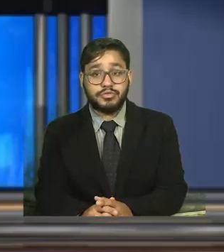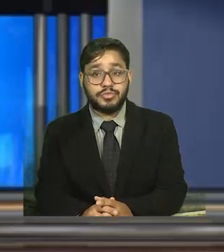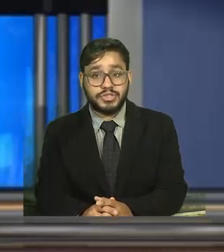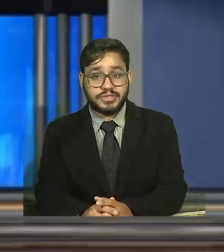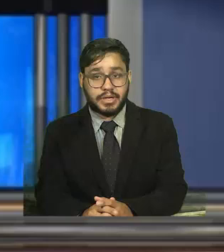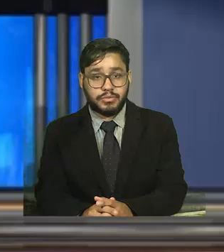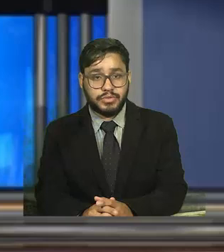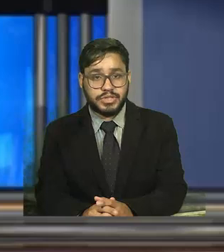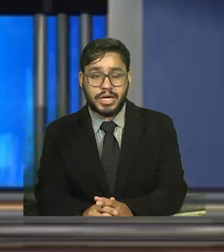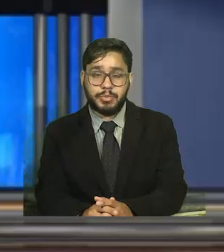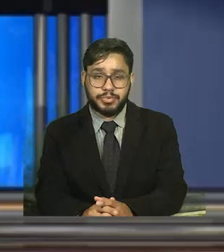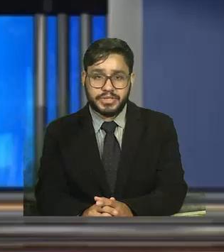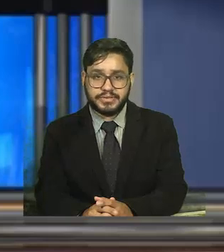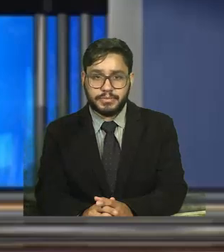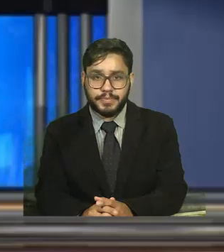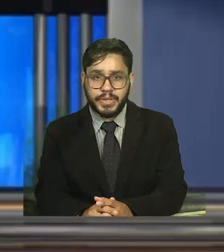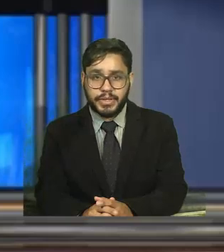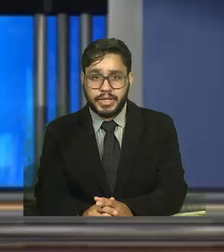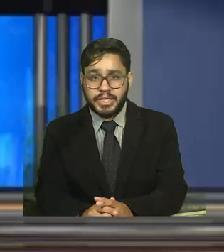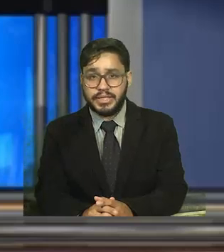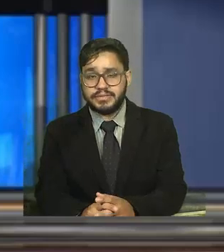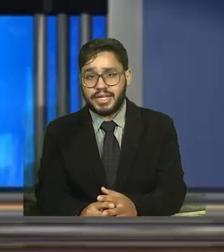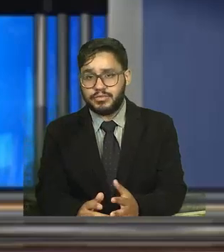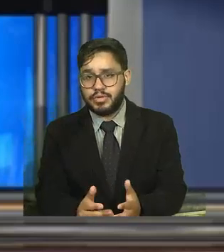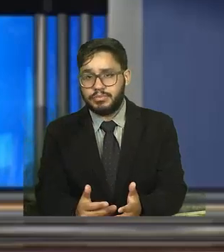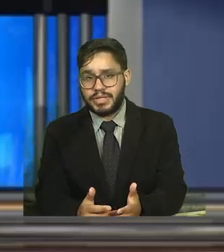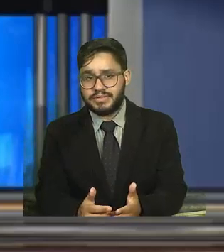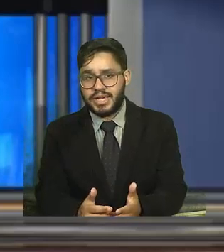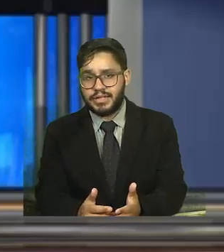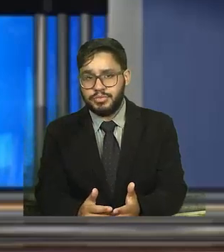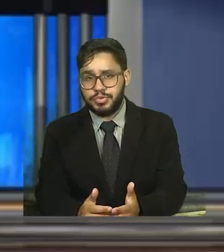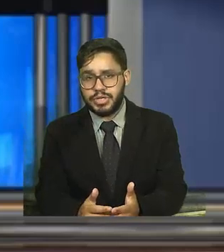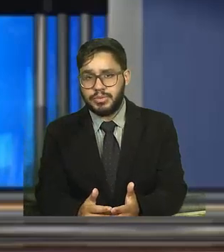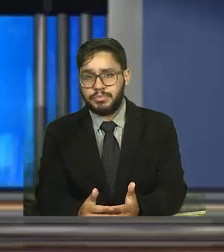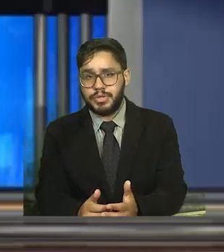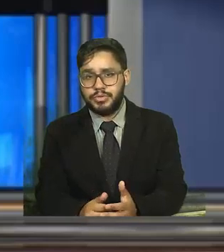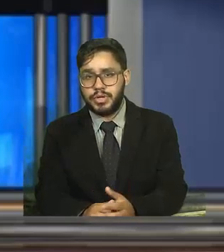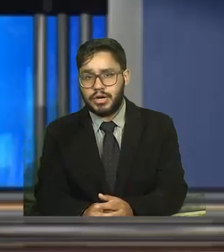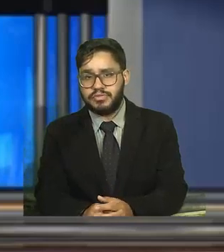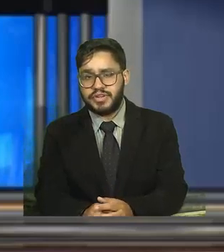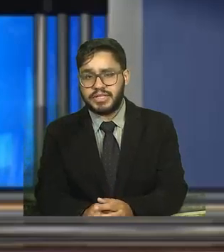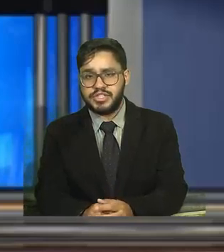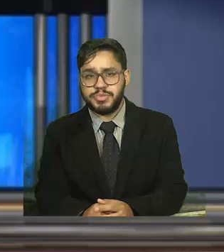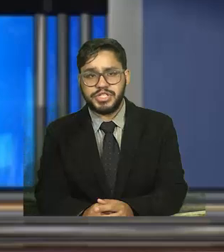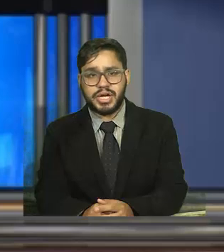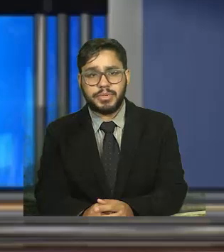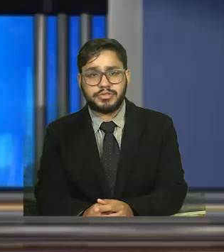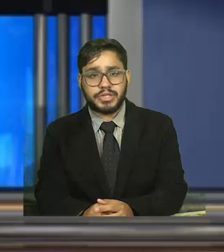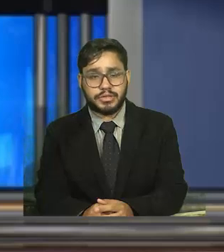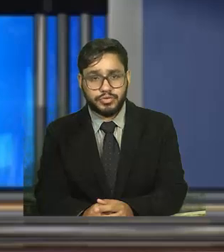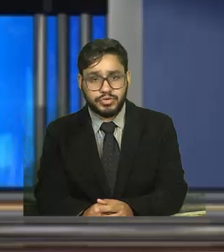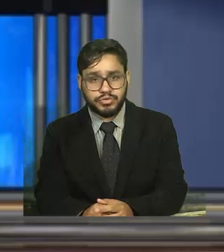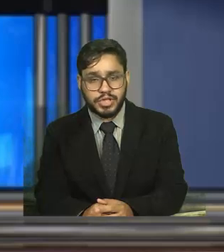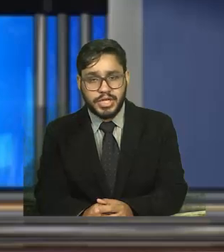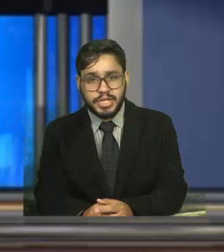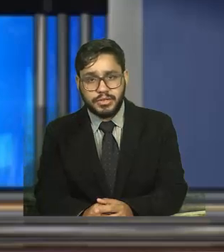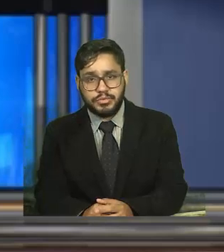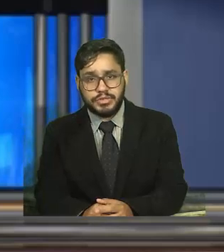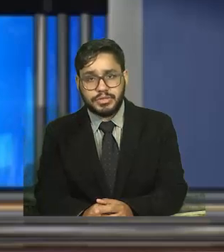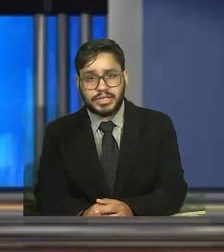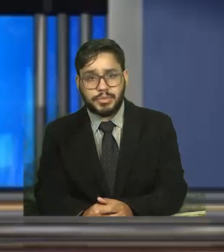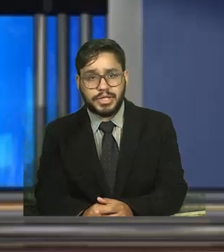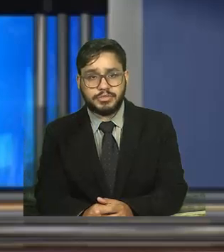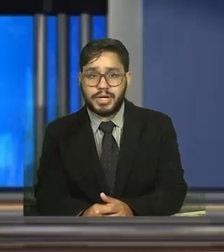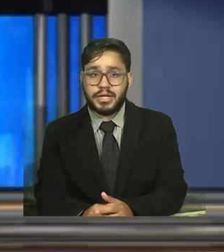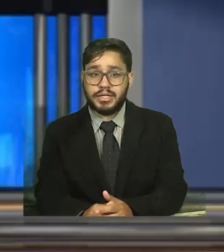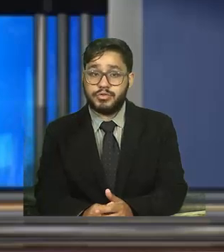outros insumos de saúde à população. Relançado no ano passado, o programa ampliou a oferta de medicamentos gratuitos,